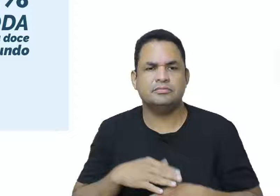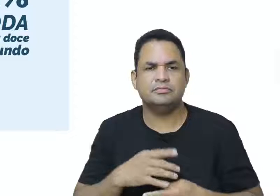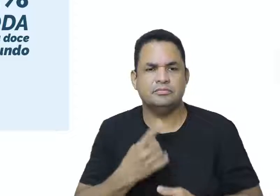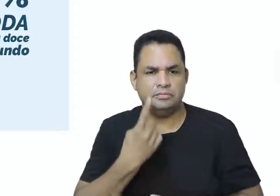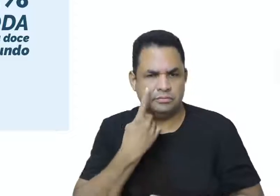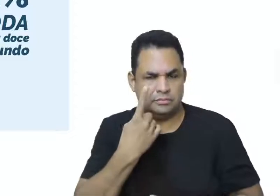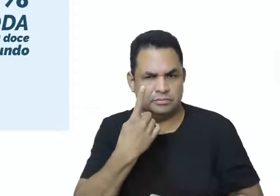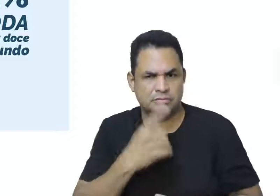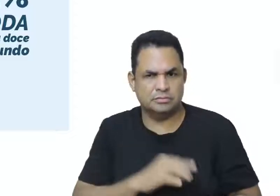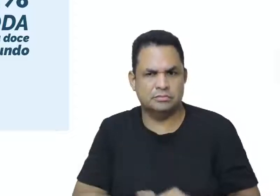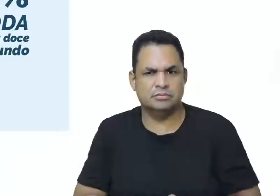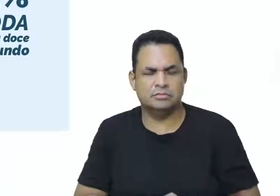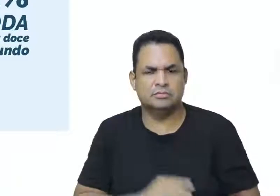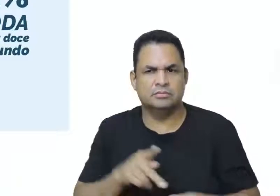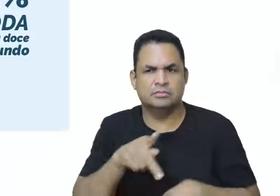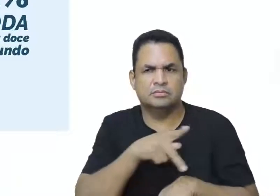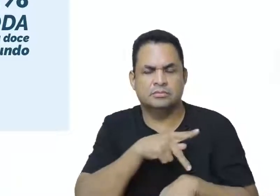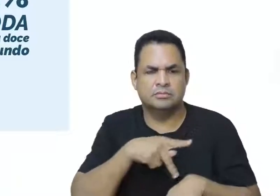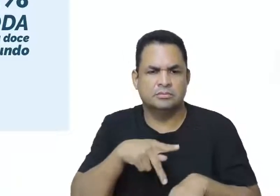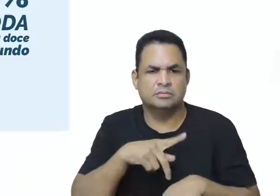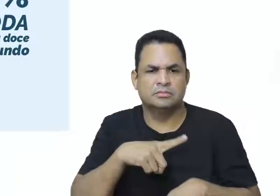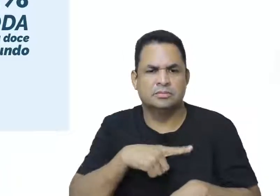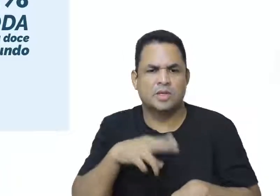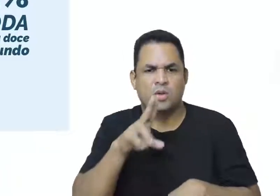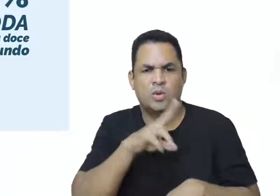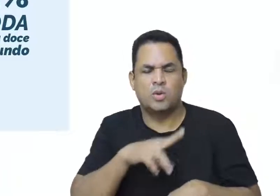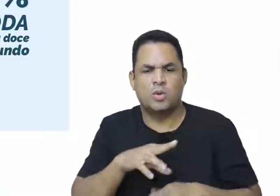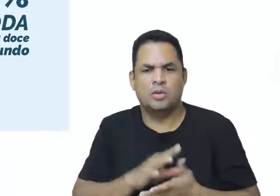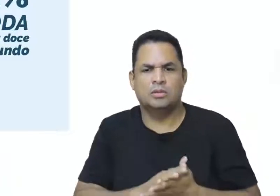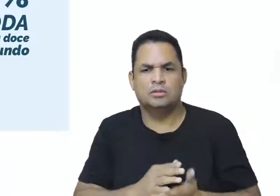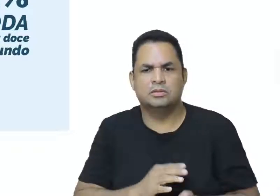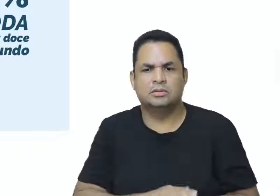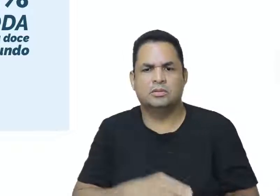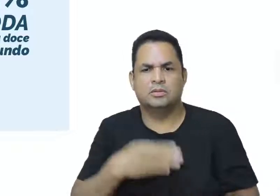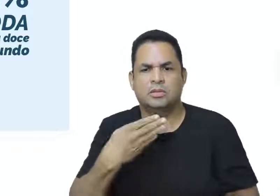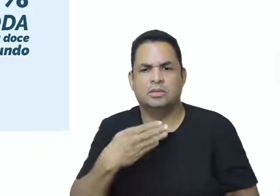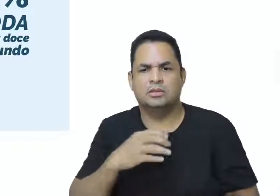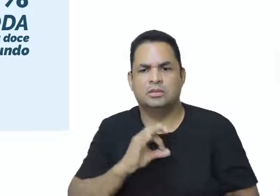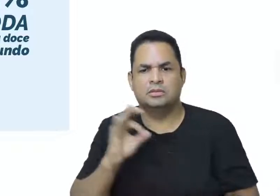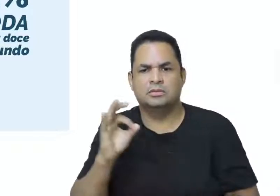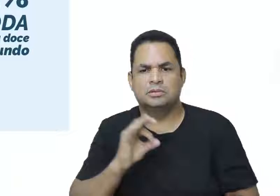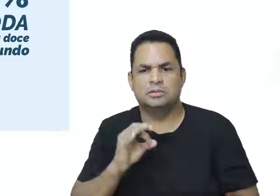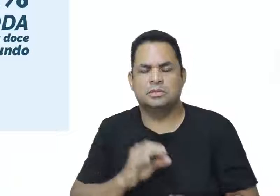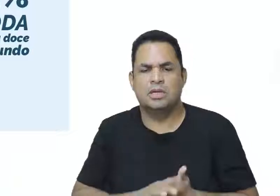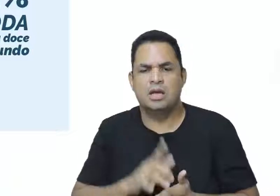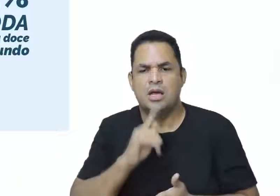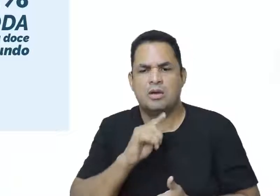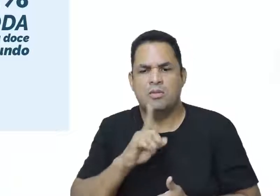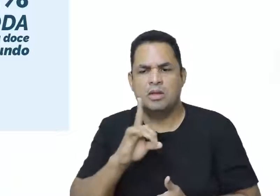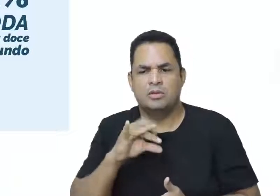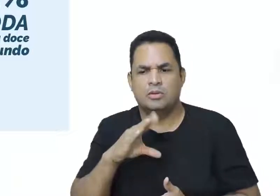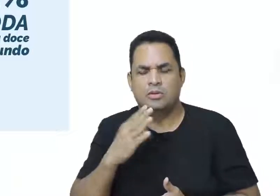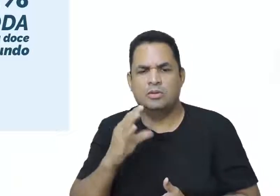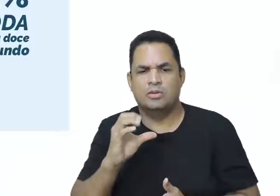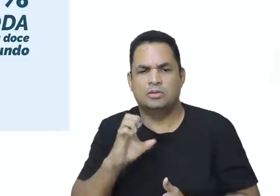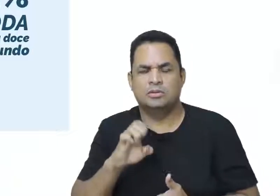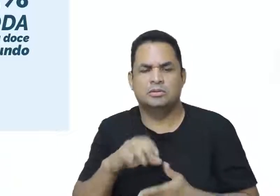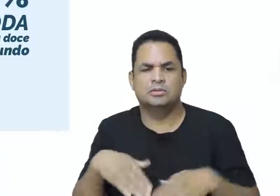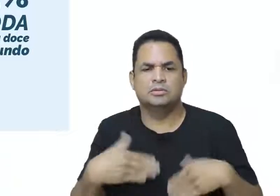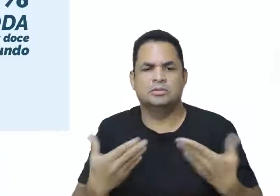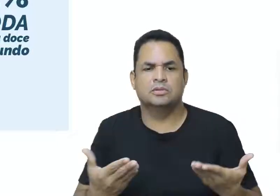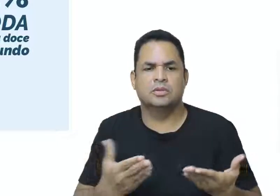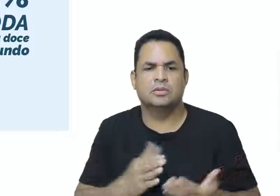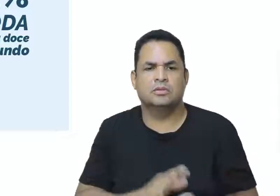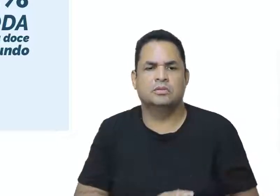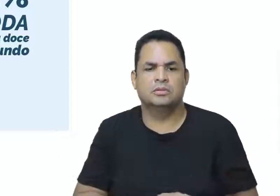ó, somado os países, 5 países que possuem mais água no mundo, tem 43% da água doce. Qual o continente que tem maior carência com